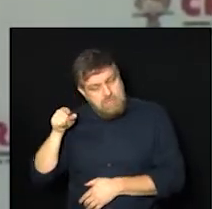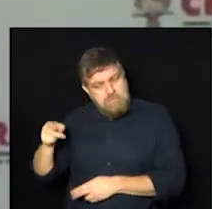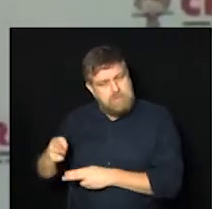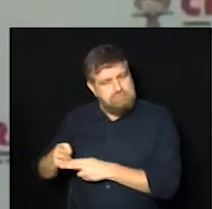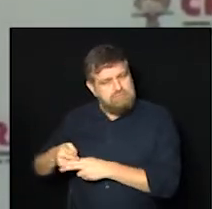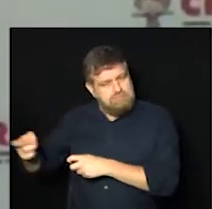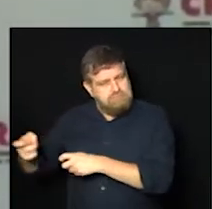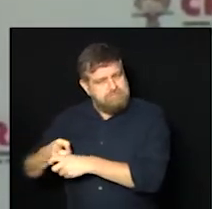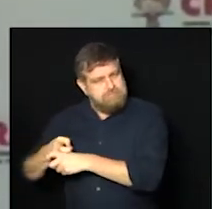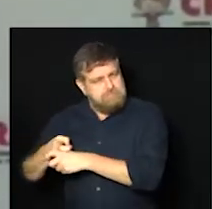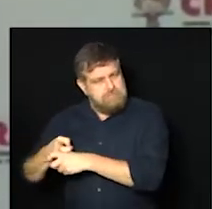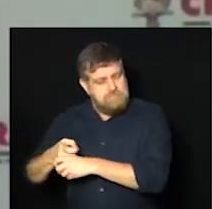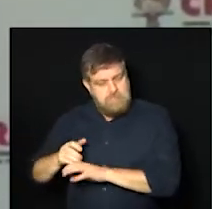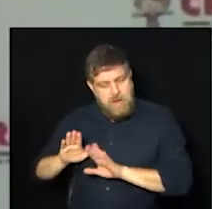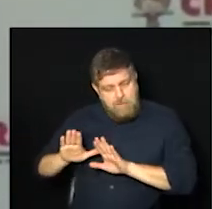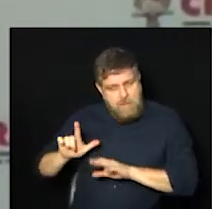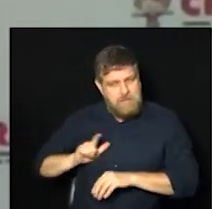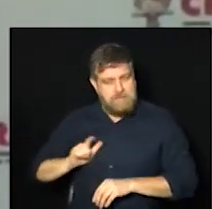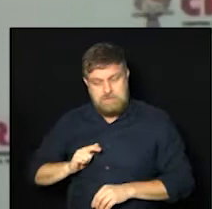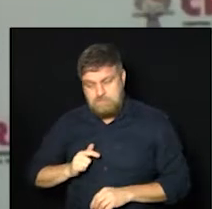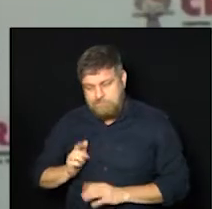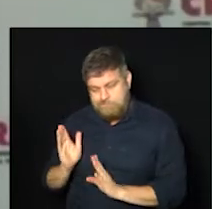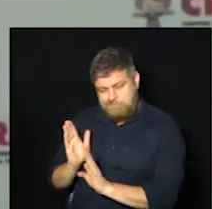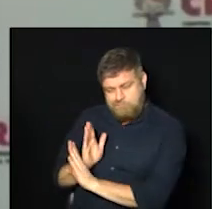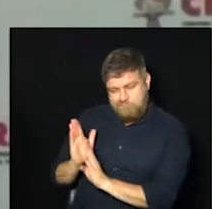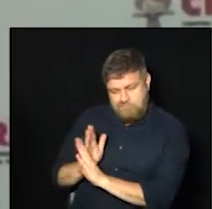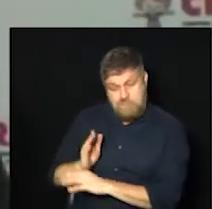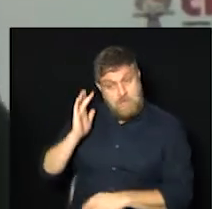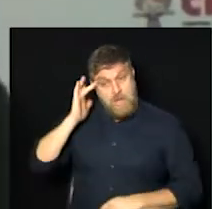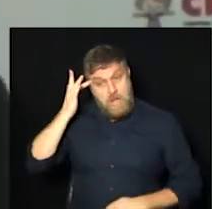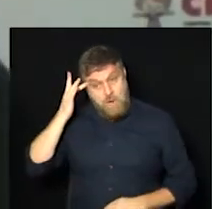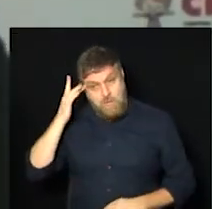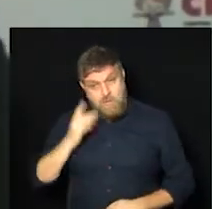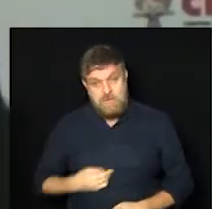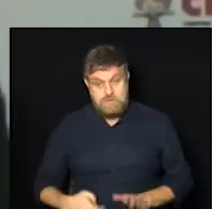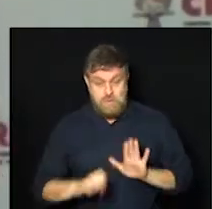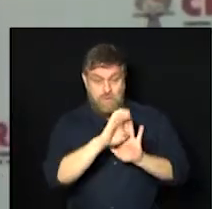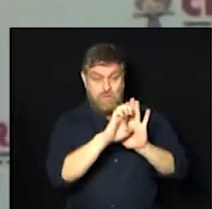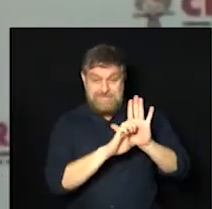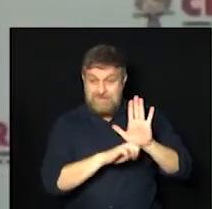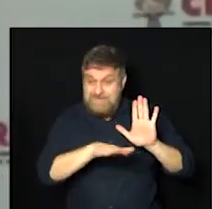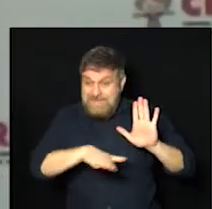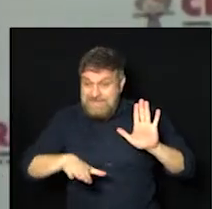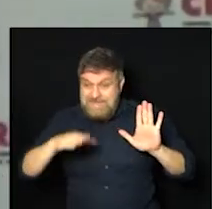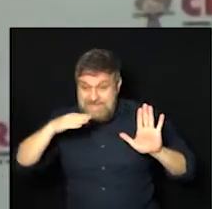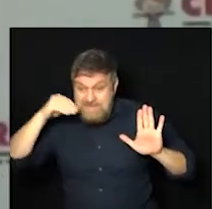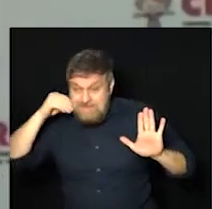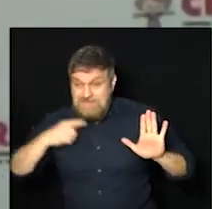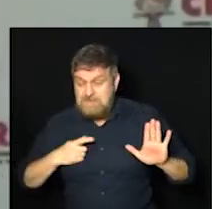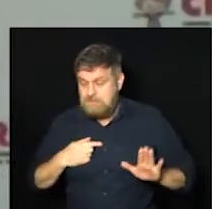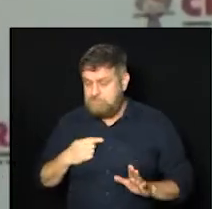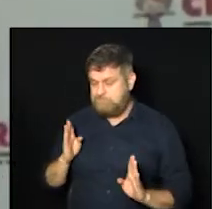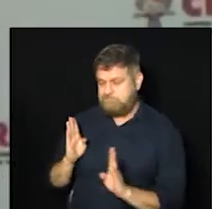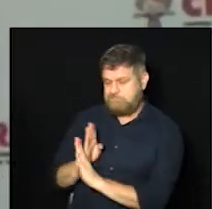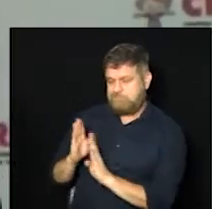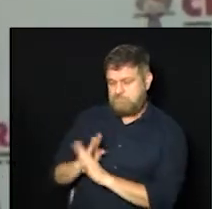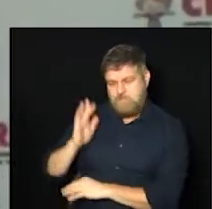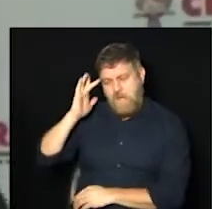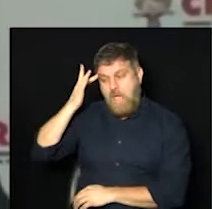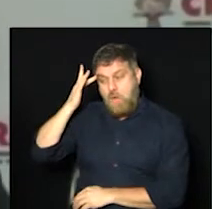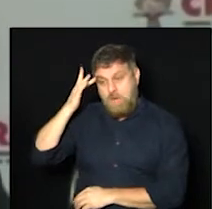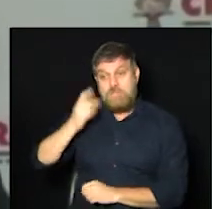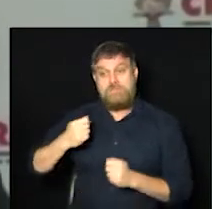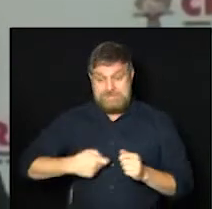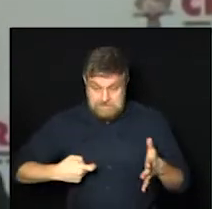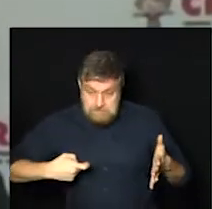certeza da violência. A suspeita, pela lei, o Estatuto da Criança e do Adolescente diz, a suspeita deve ser notificada. Então, você